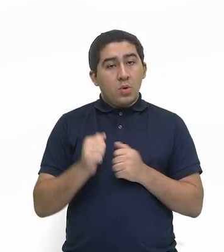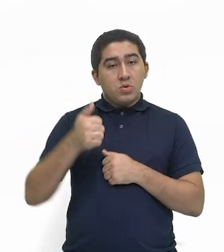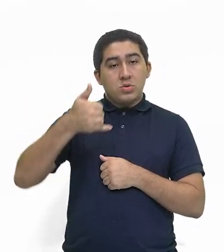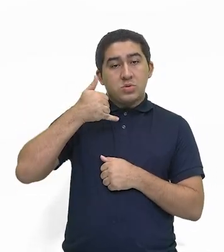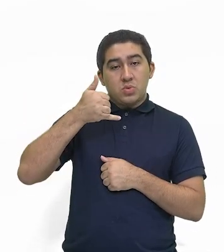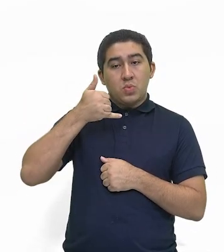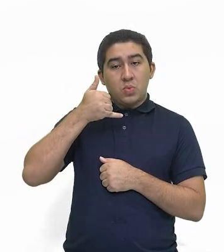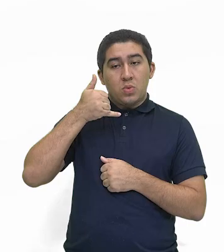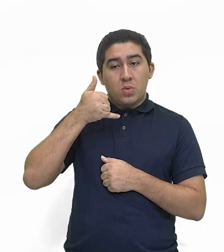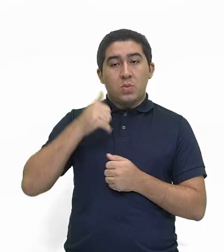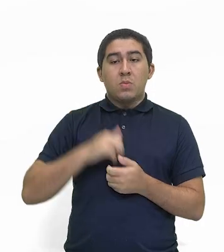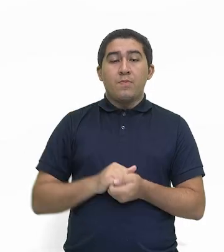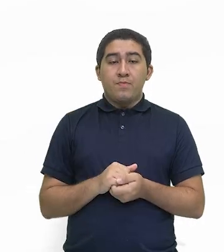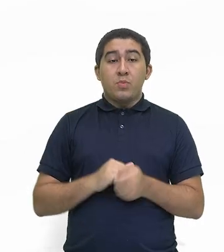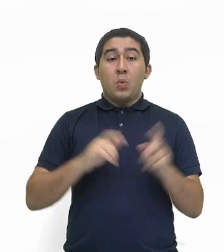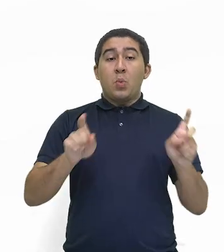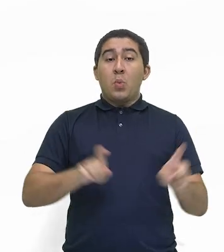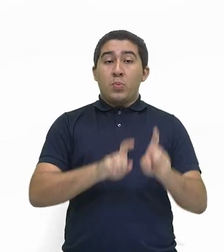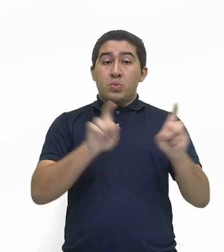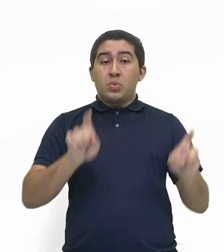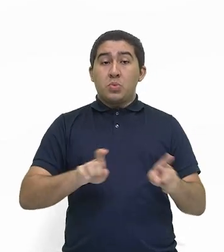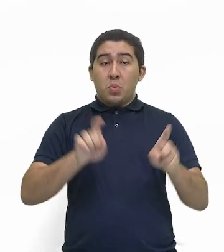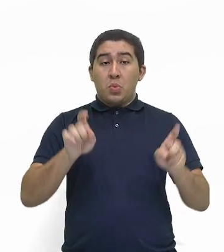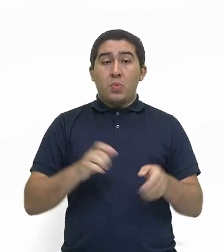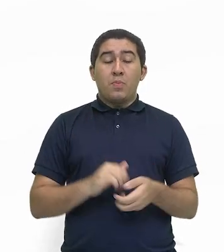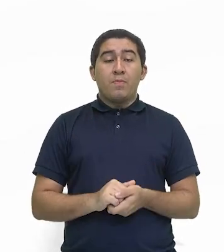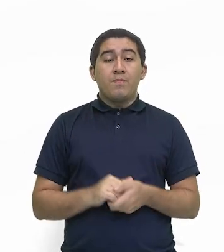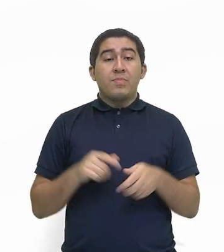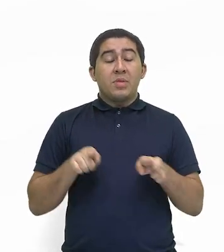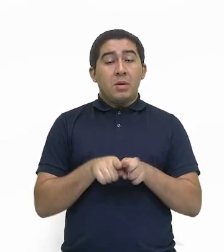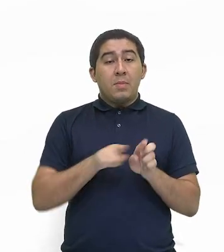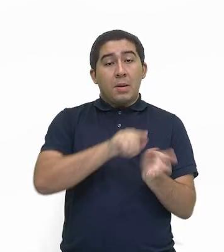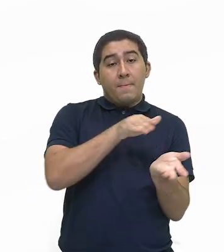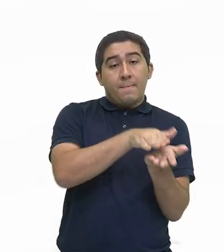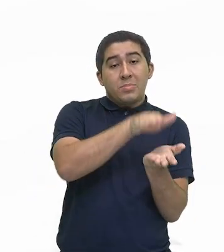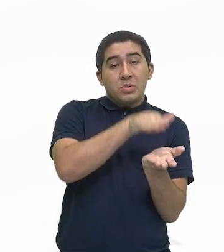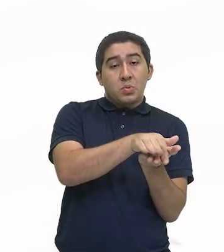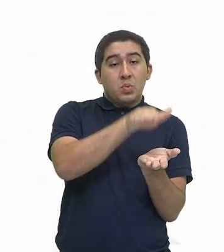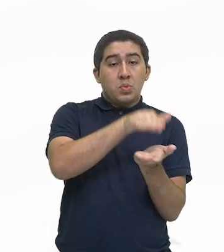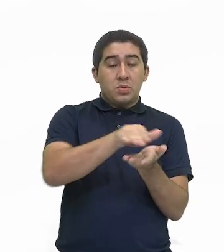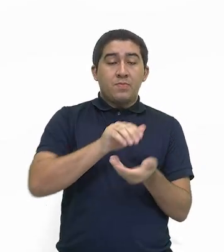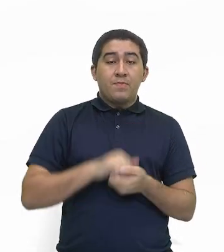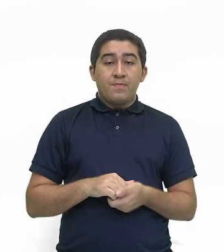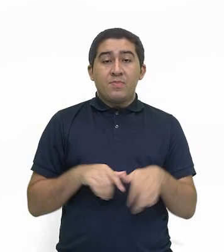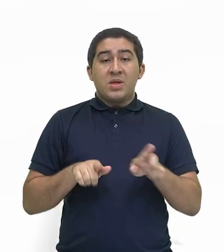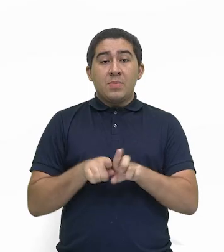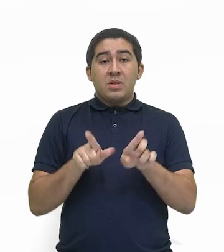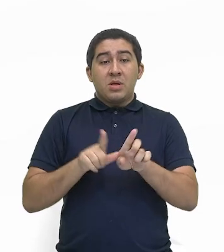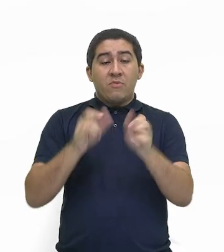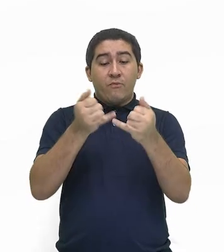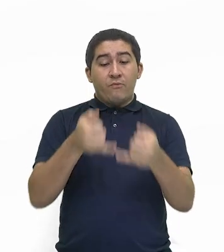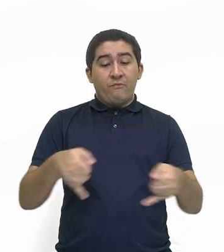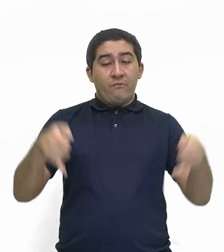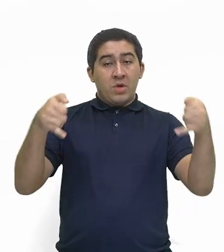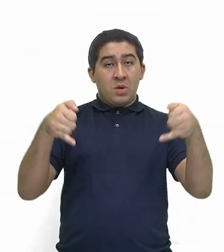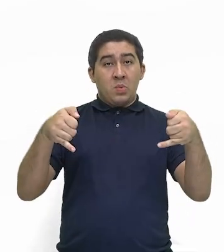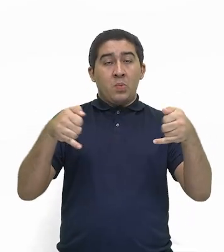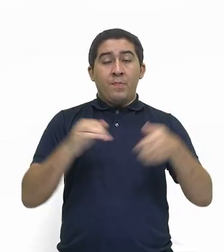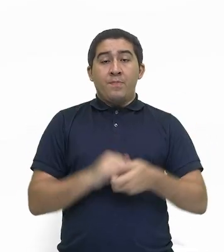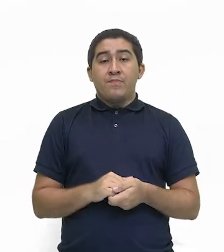celulares, computadores, impressoras, temos os fios também,